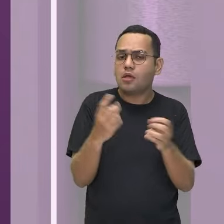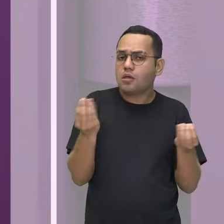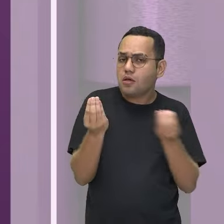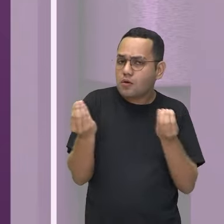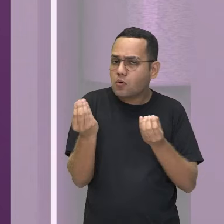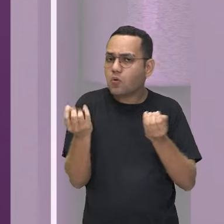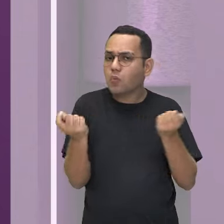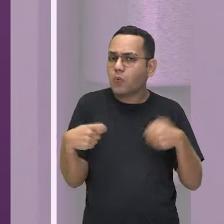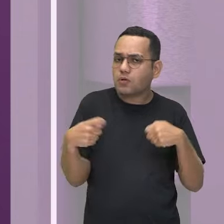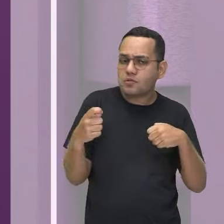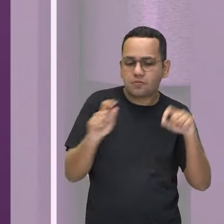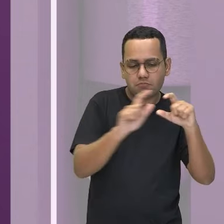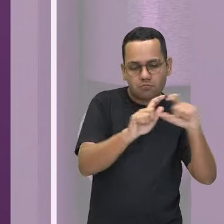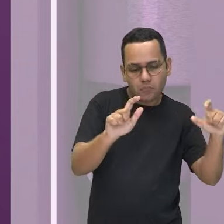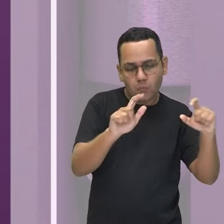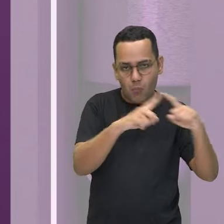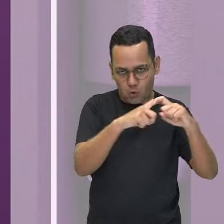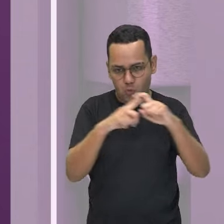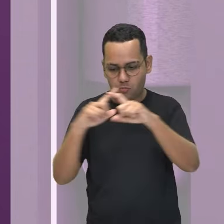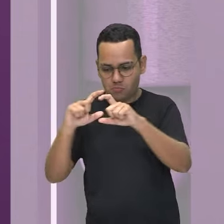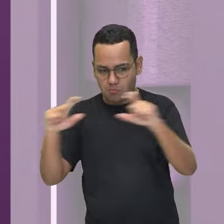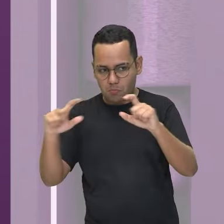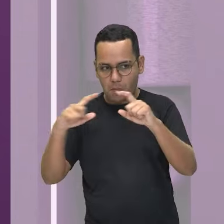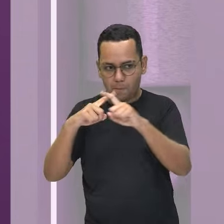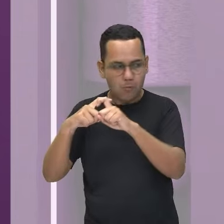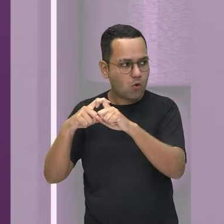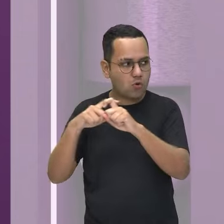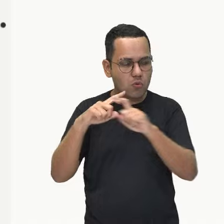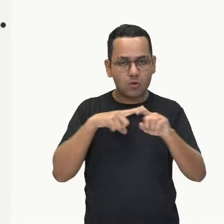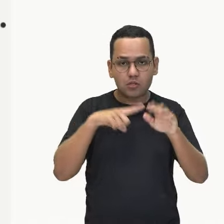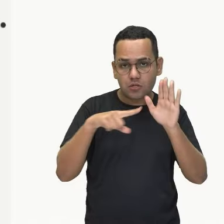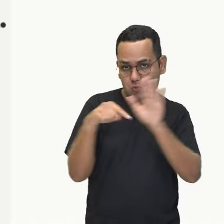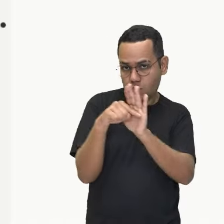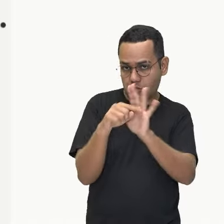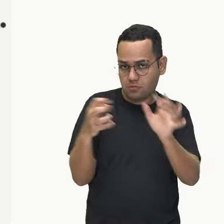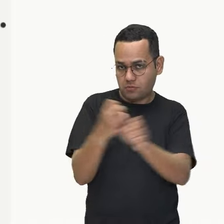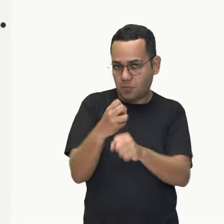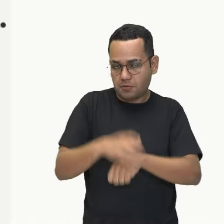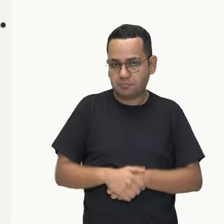um pelo outro. Tudo certo? Então, dê uma olhadinha aí.